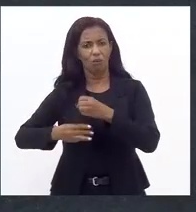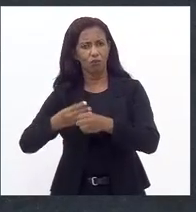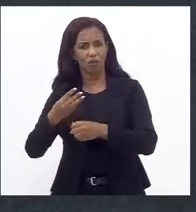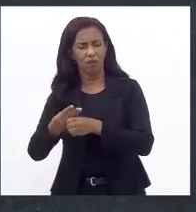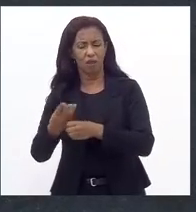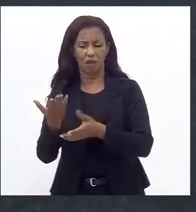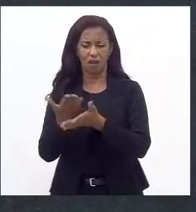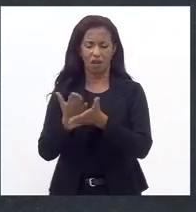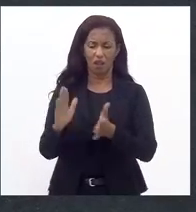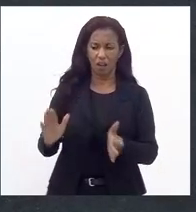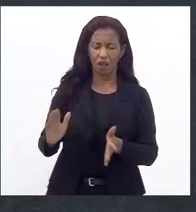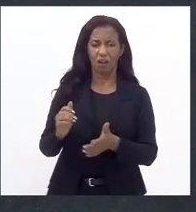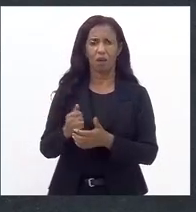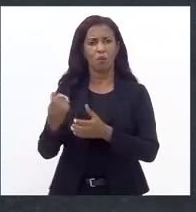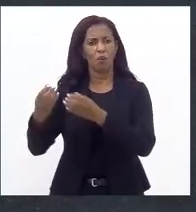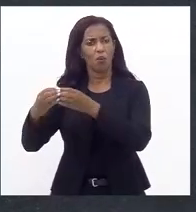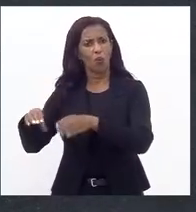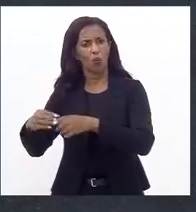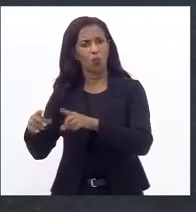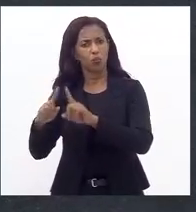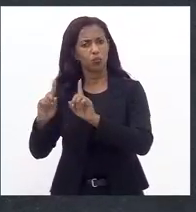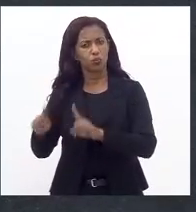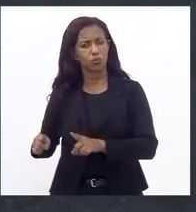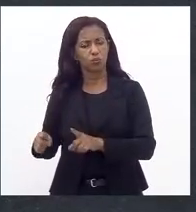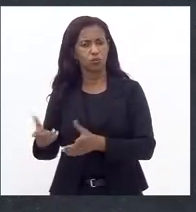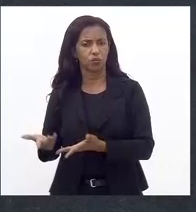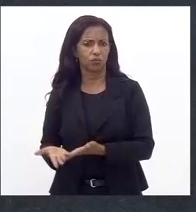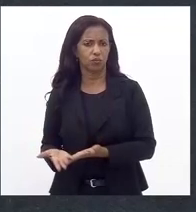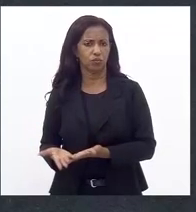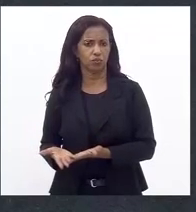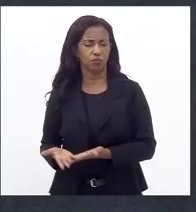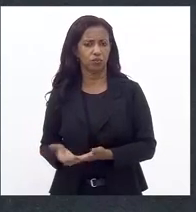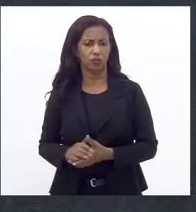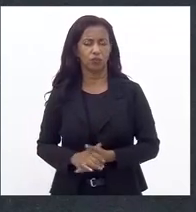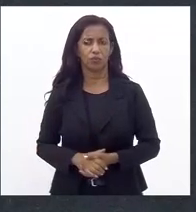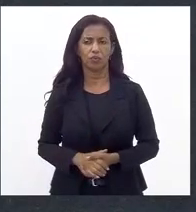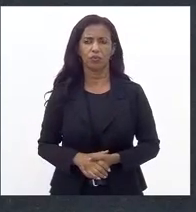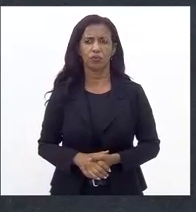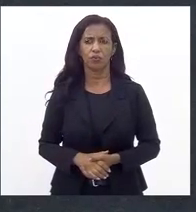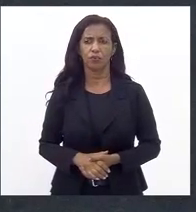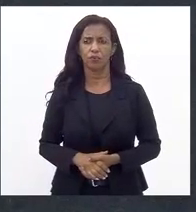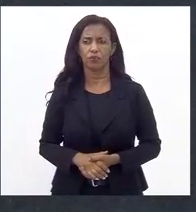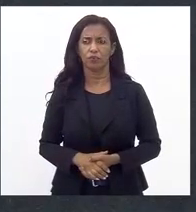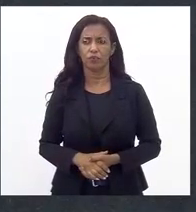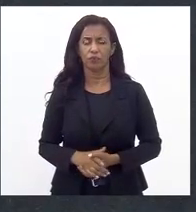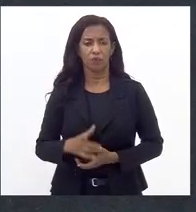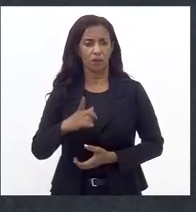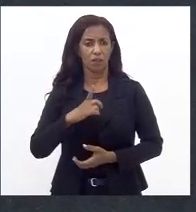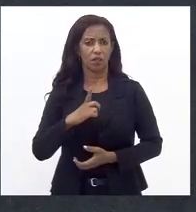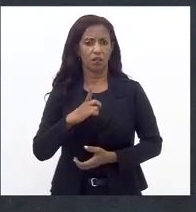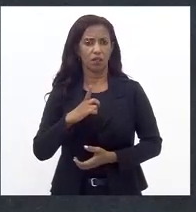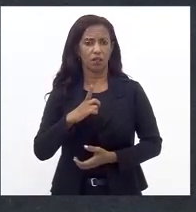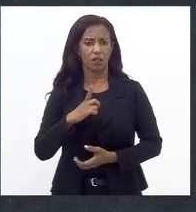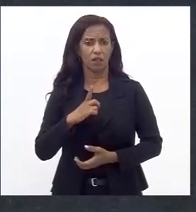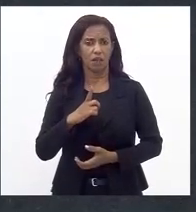acabar com o concurso público o e ter